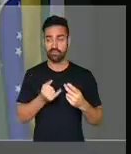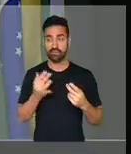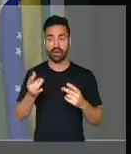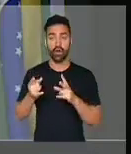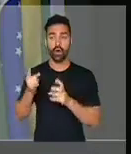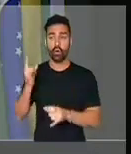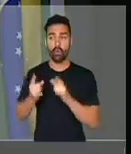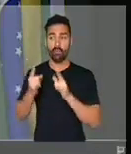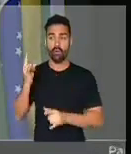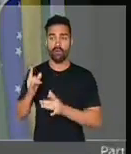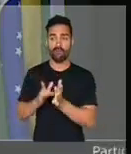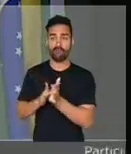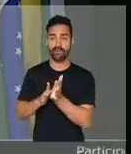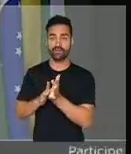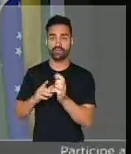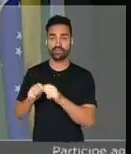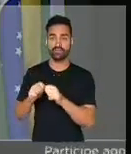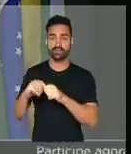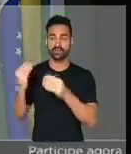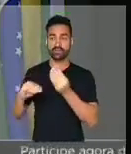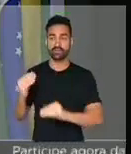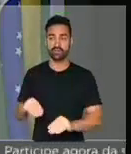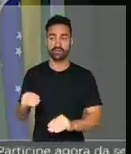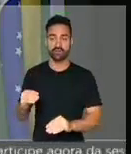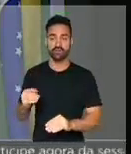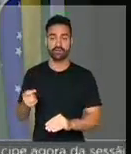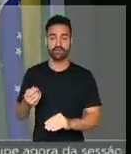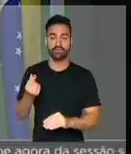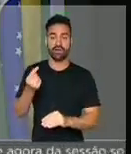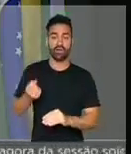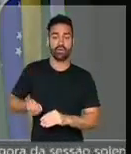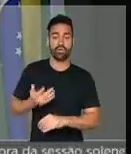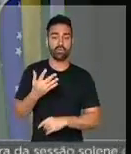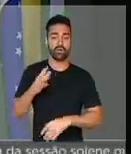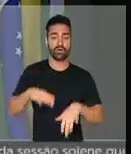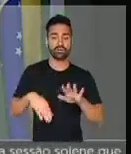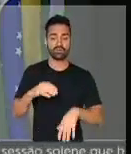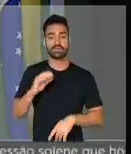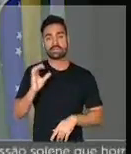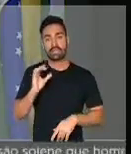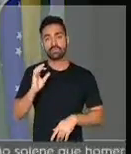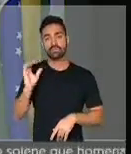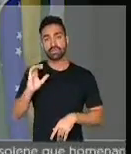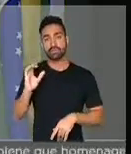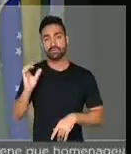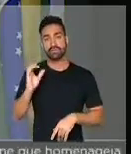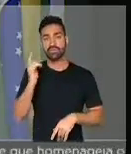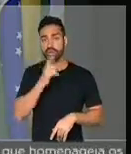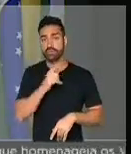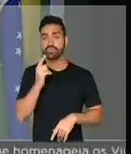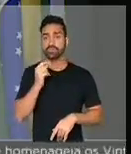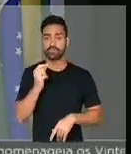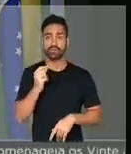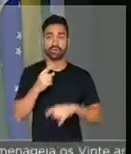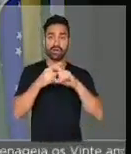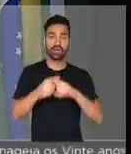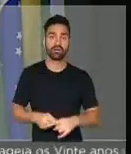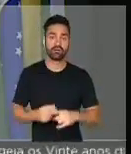de robôs para fazer oferta de preço que vai de centavo em centavo para ganhar a